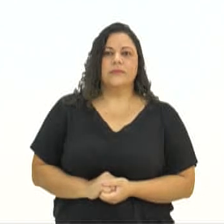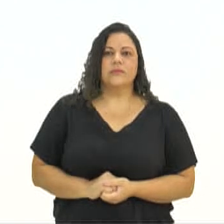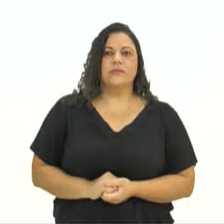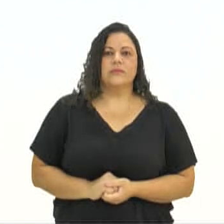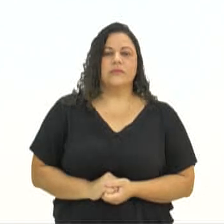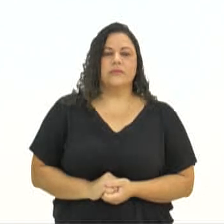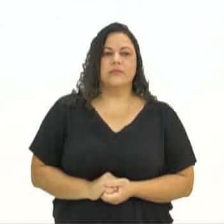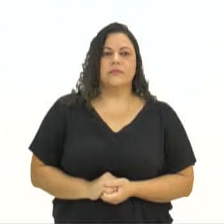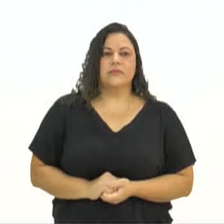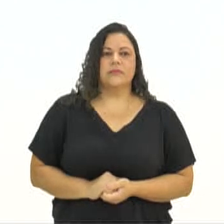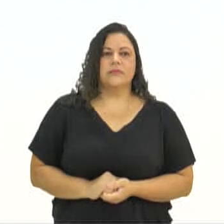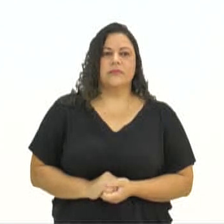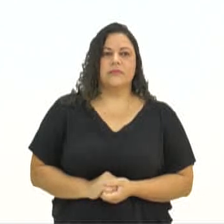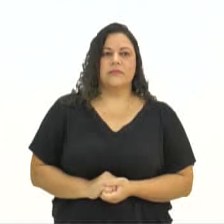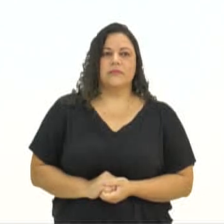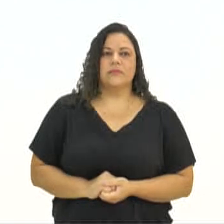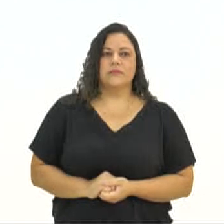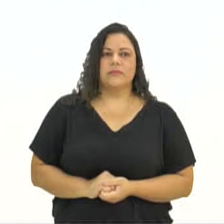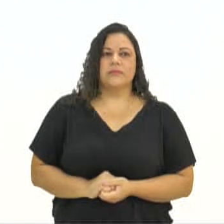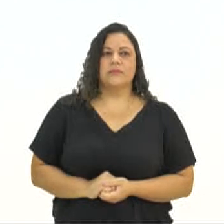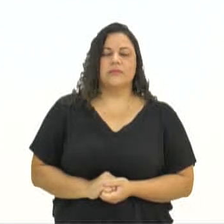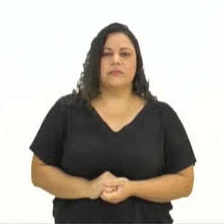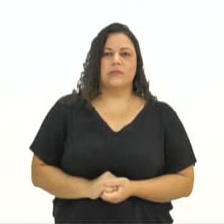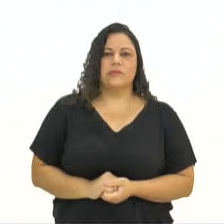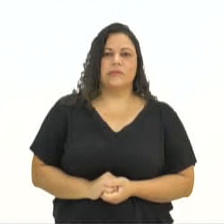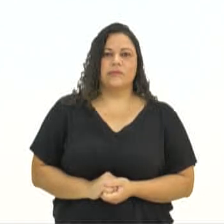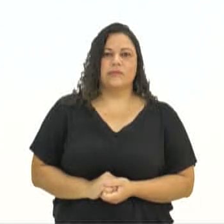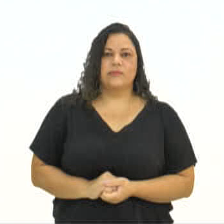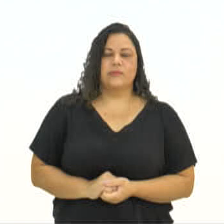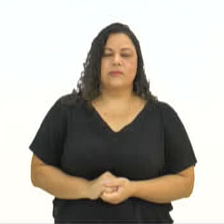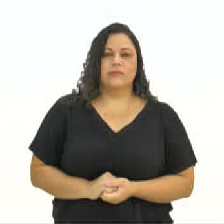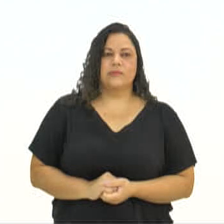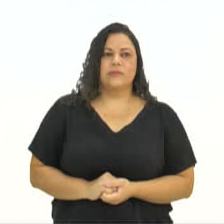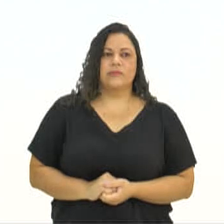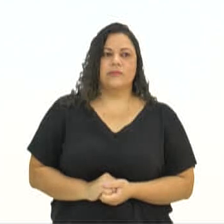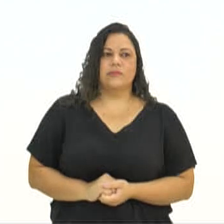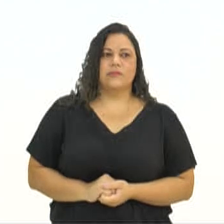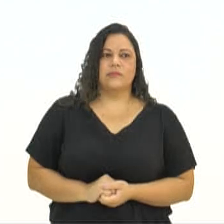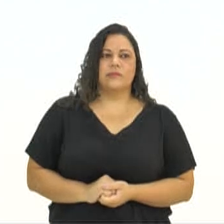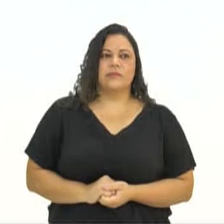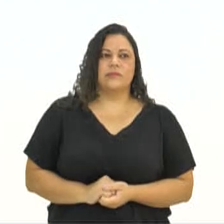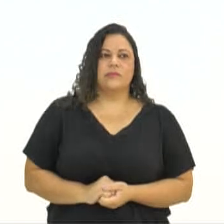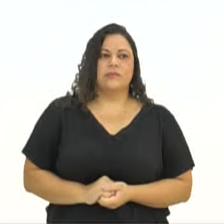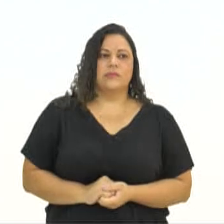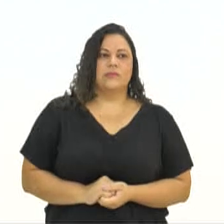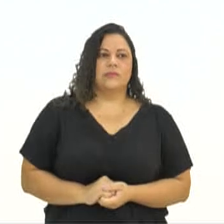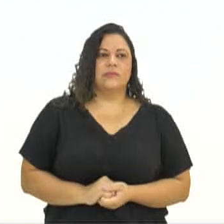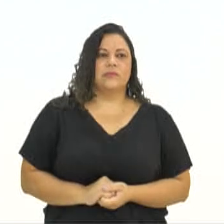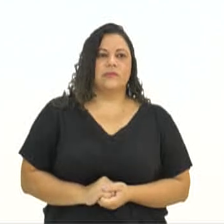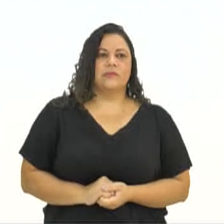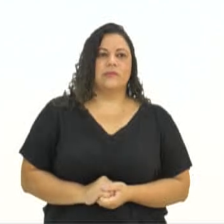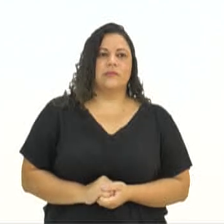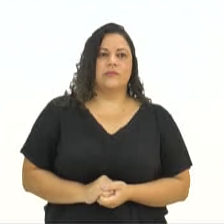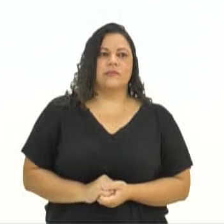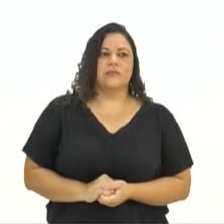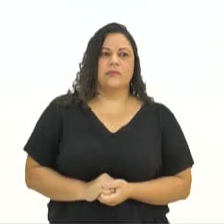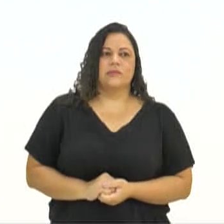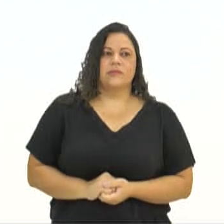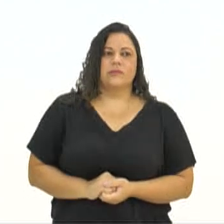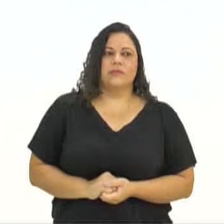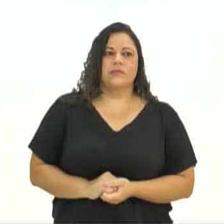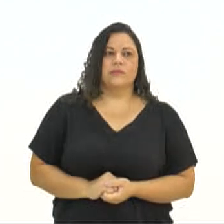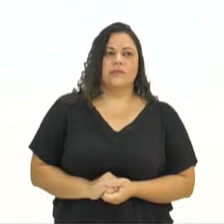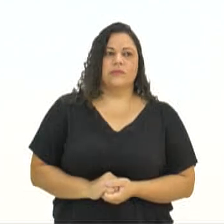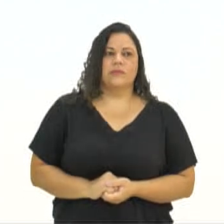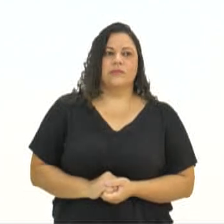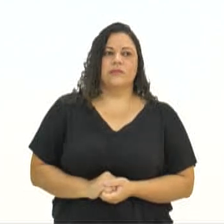33 meses, indicó en una declaración Jeffrey Bezos, principal ejecutivo de Amazon.com.